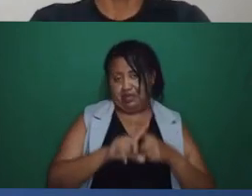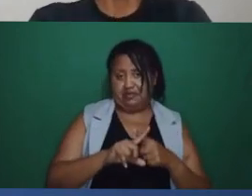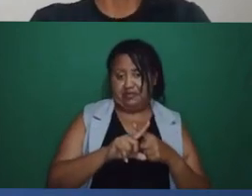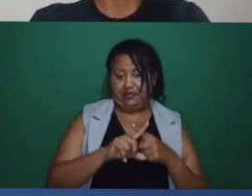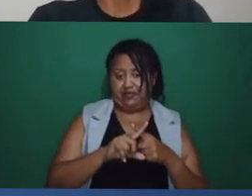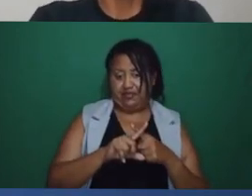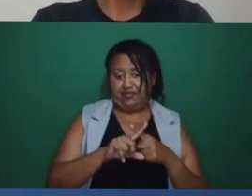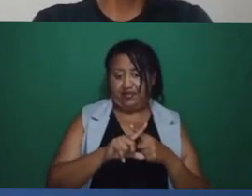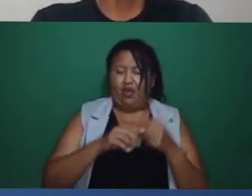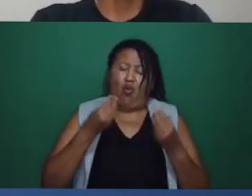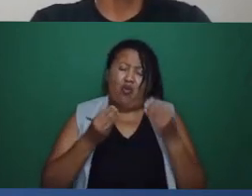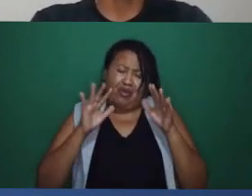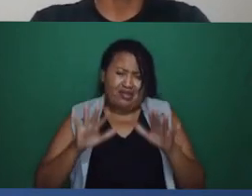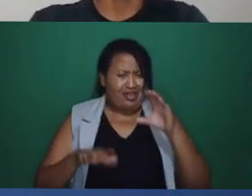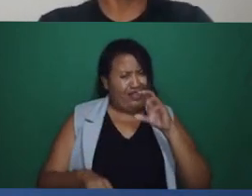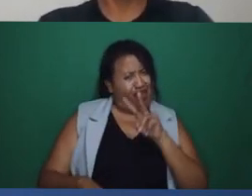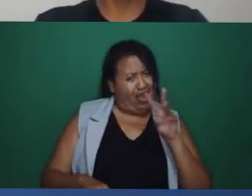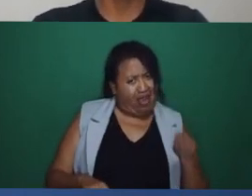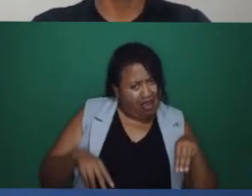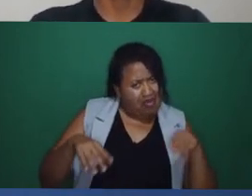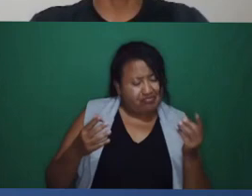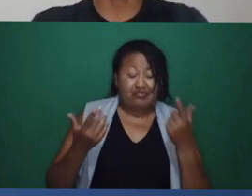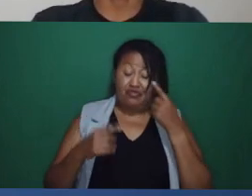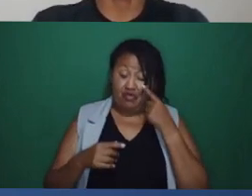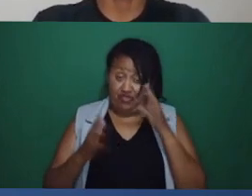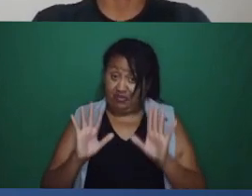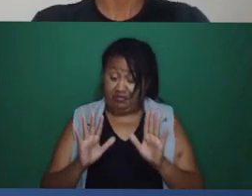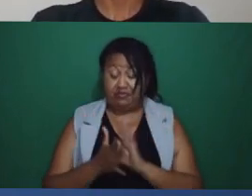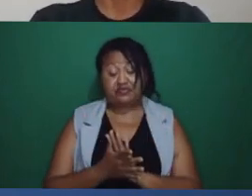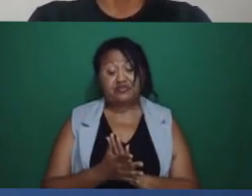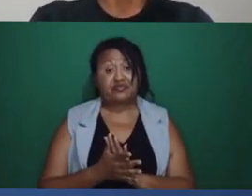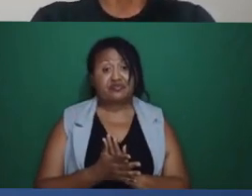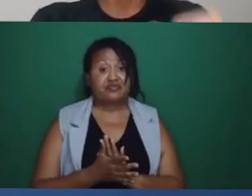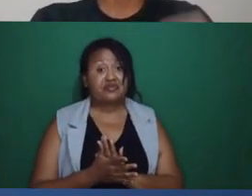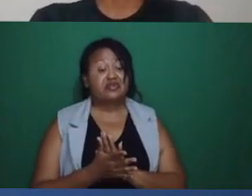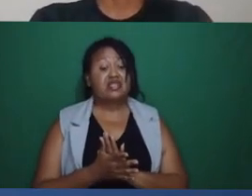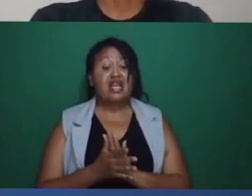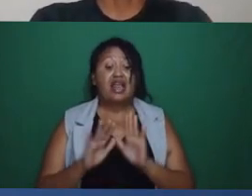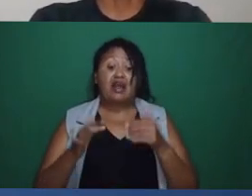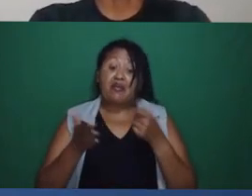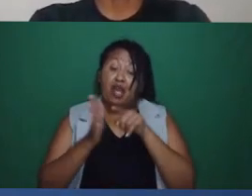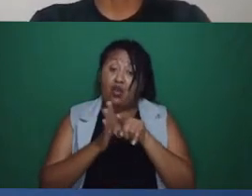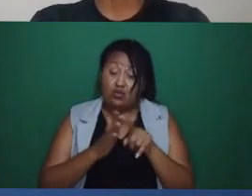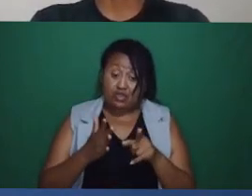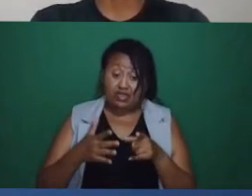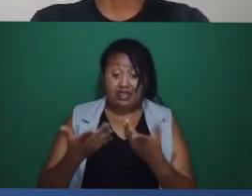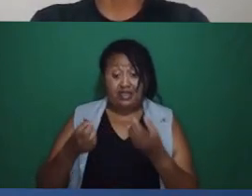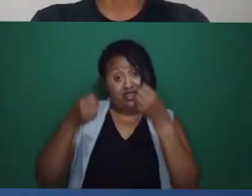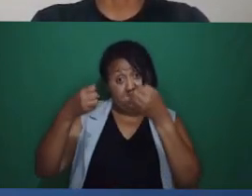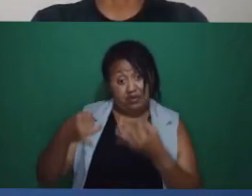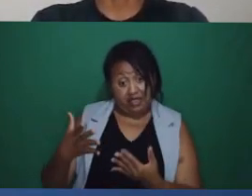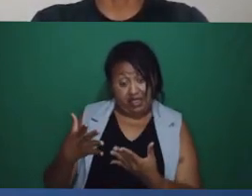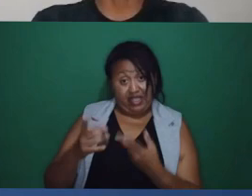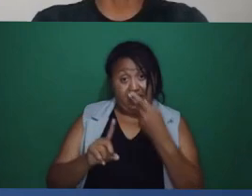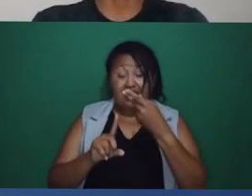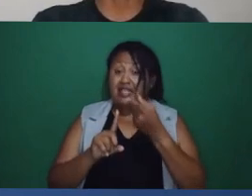mas como assim CV vamos lá aos fatos na questão diz que foi diminuído